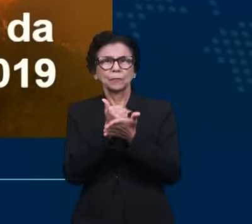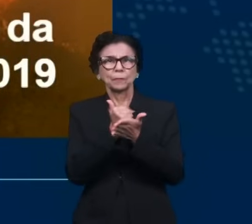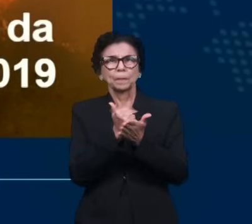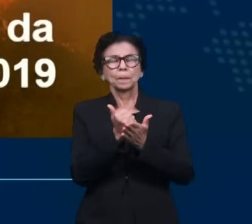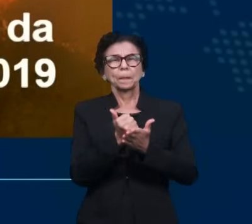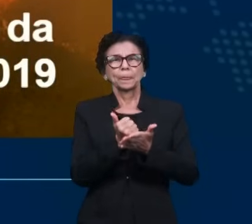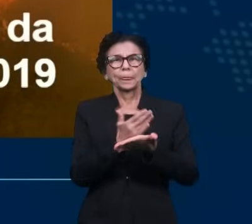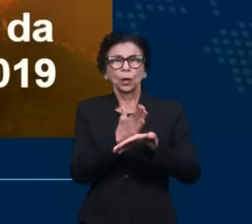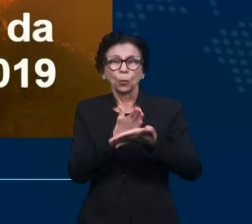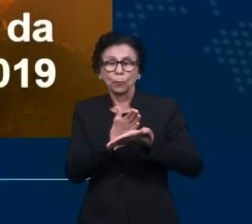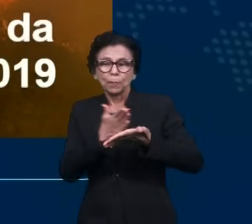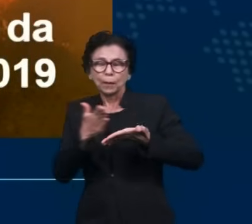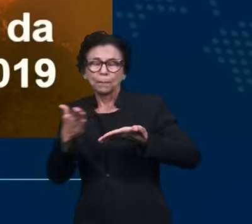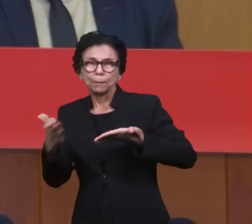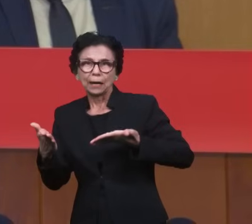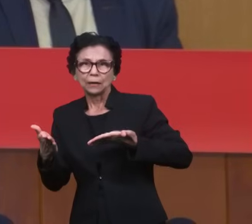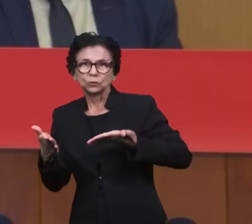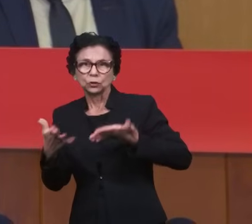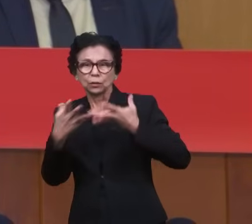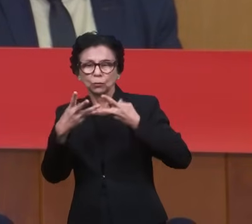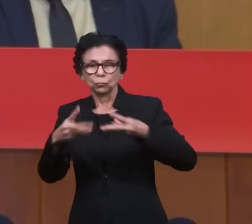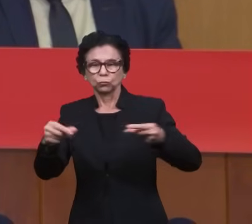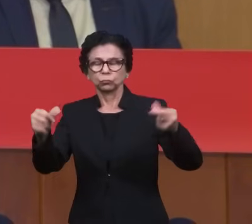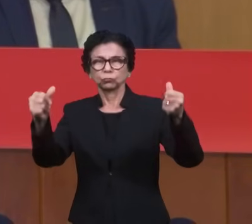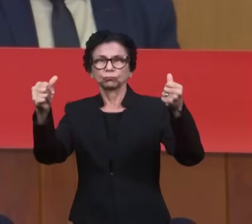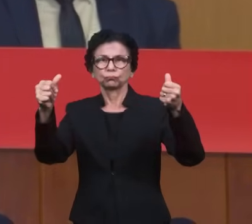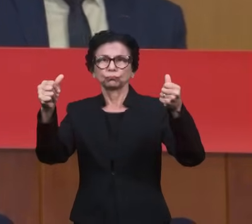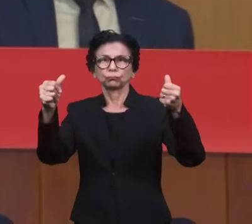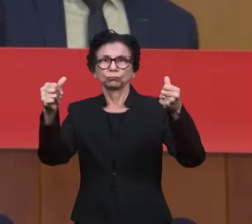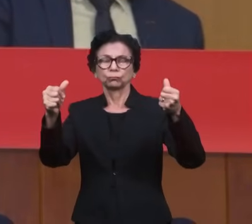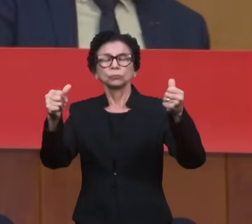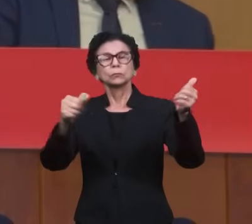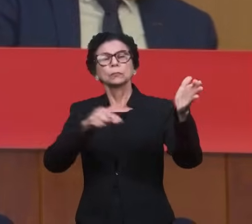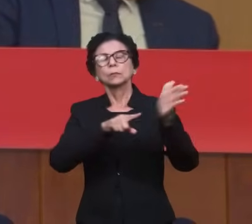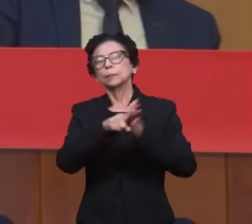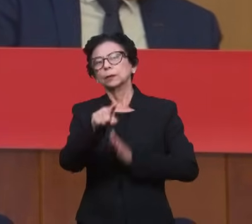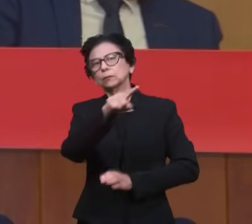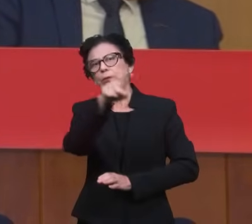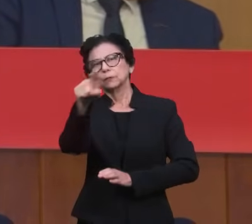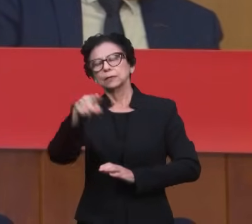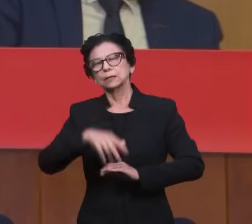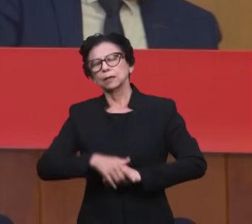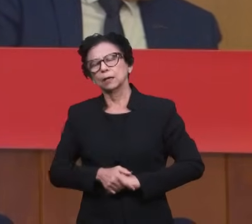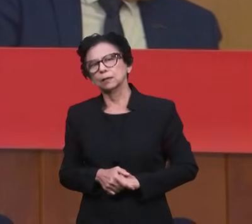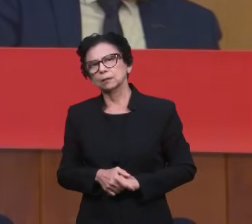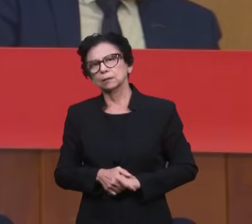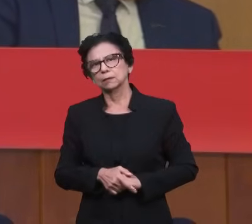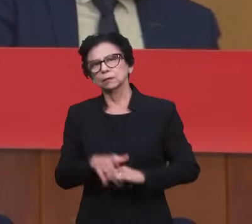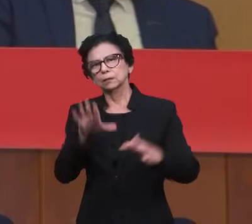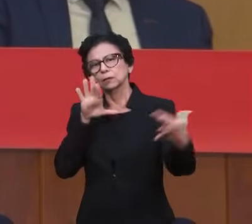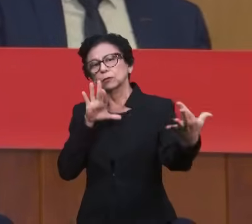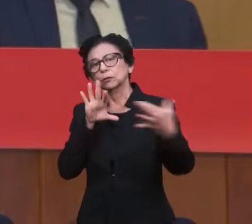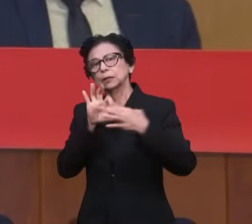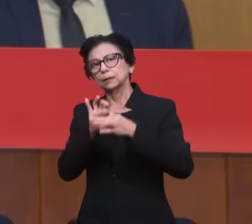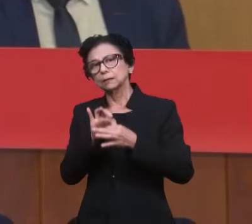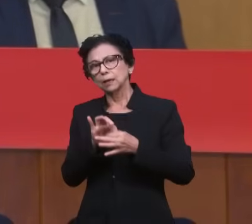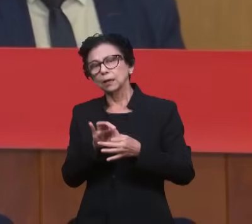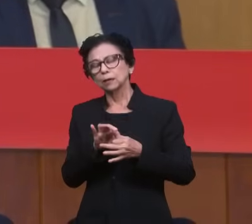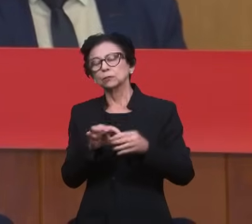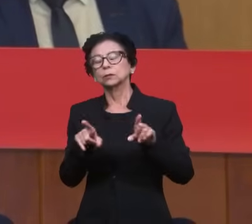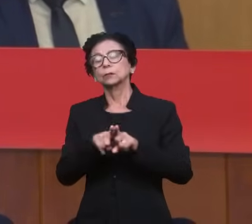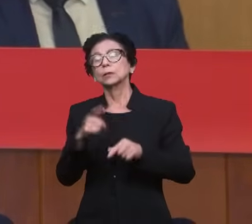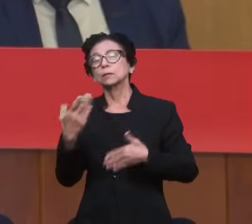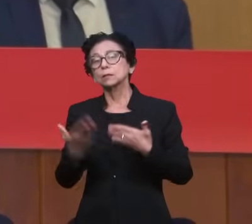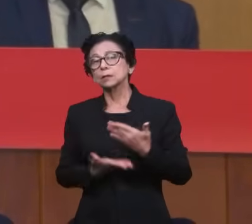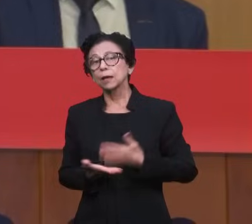2019. Eu pergunto aos irmãos e aos amigos que estão conectados conosco, as nossas igrejas e convidados